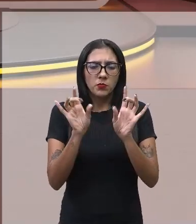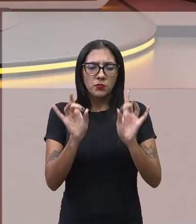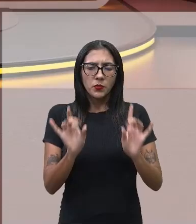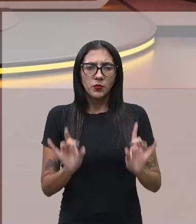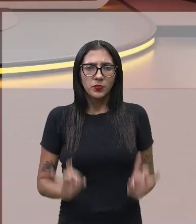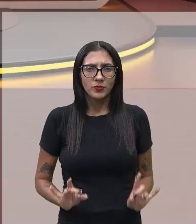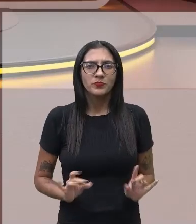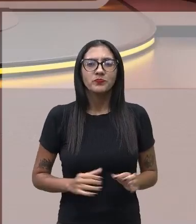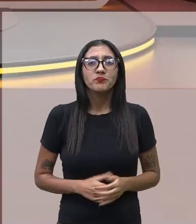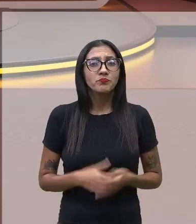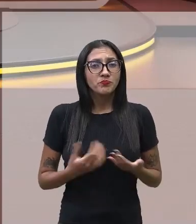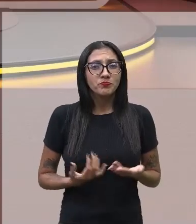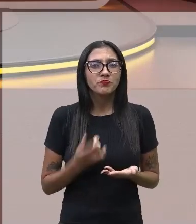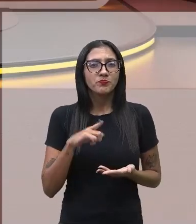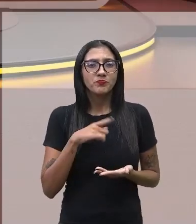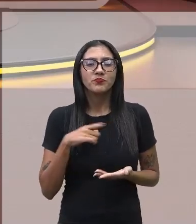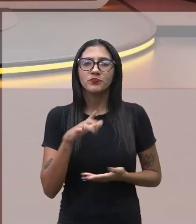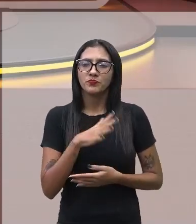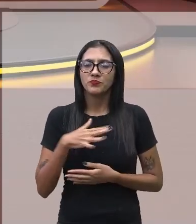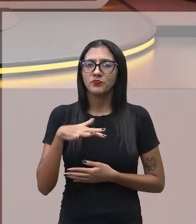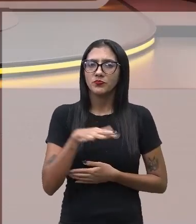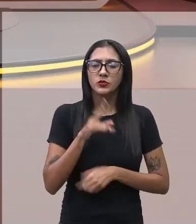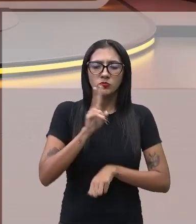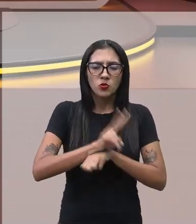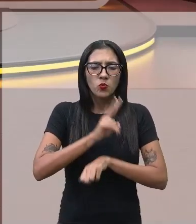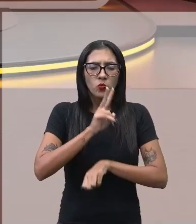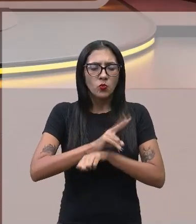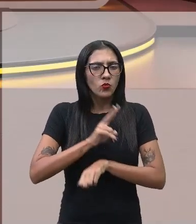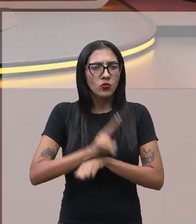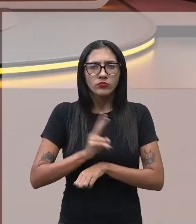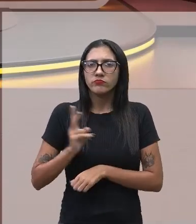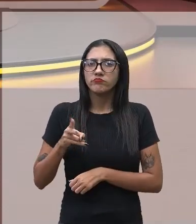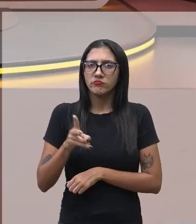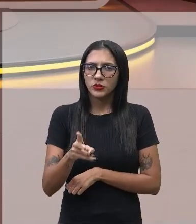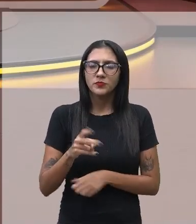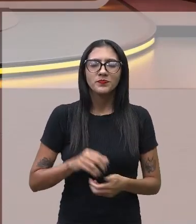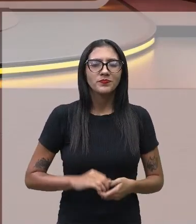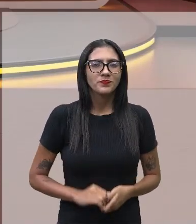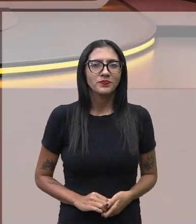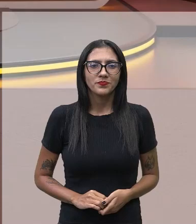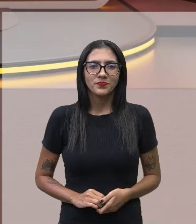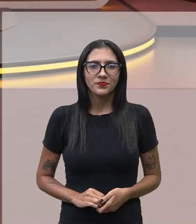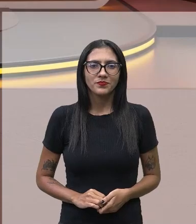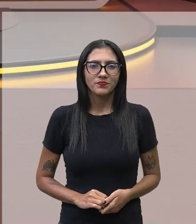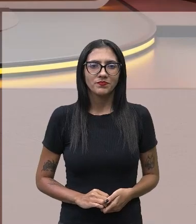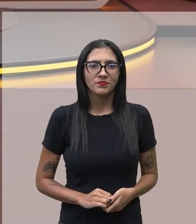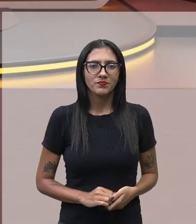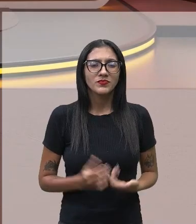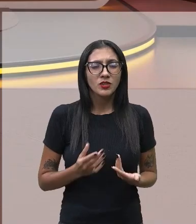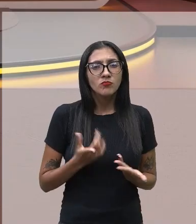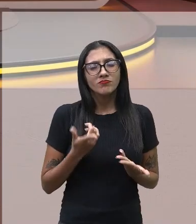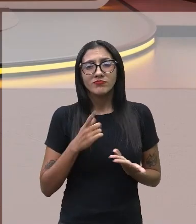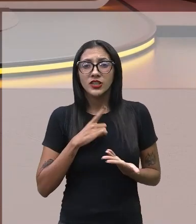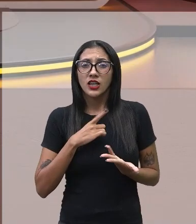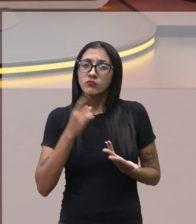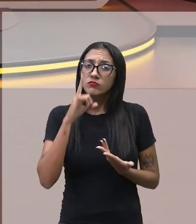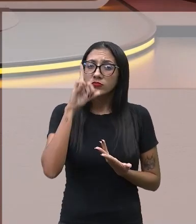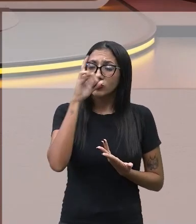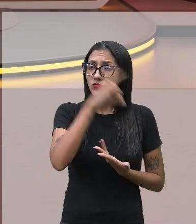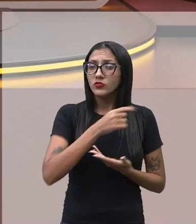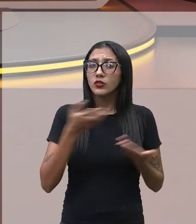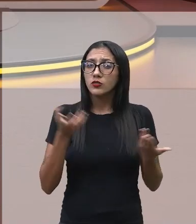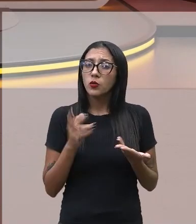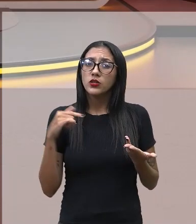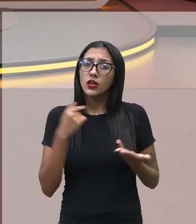um lugar que está preservado, que está sendo conservado, não é isso? Tá cada vez mais difícil a gente